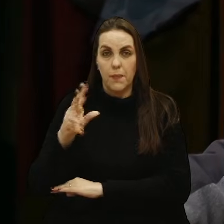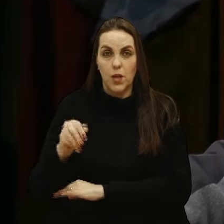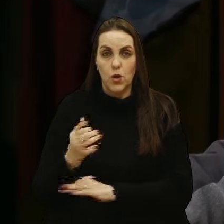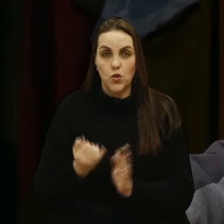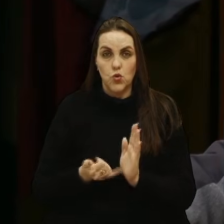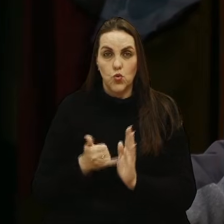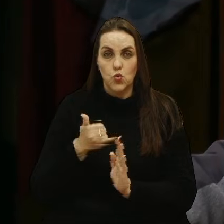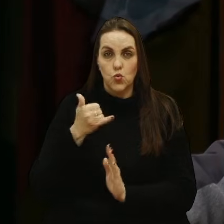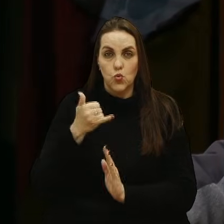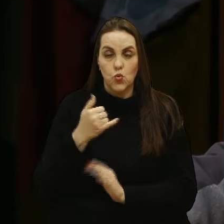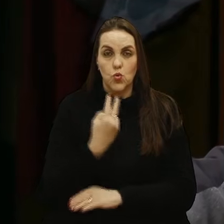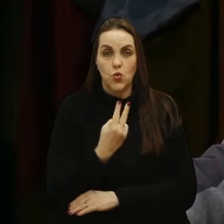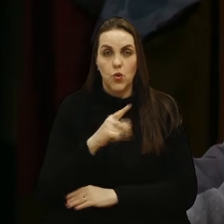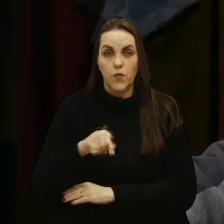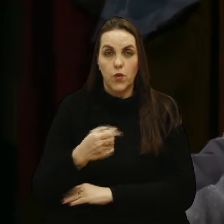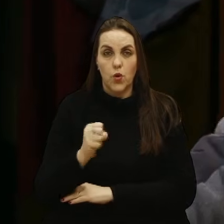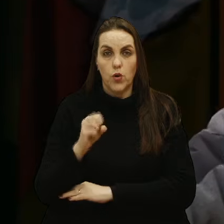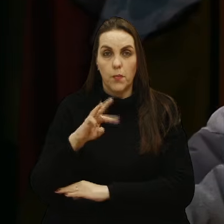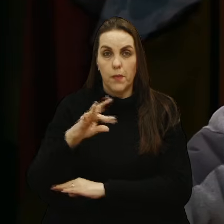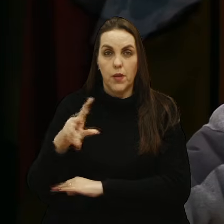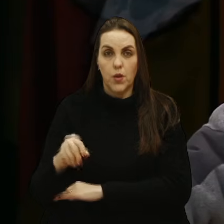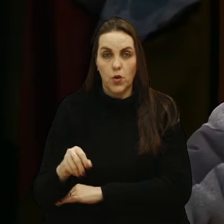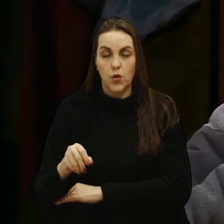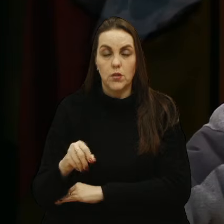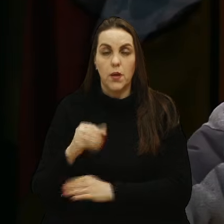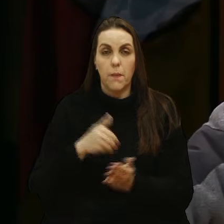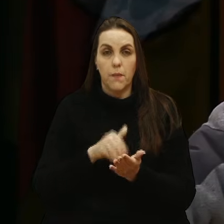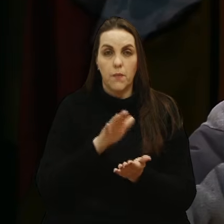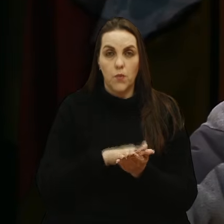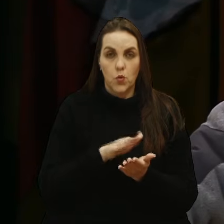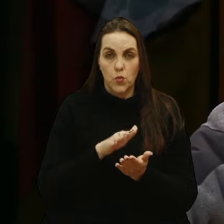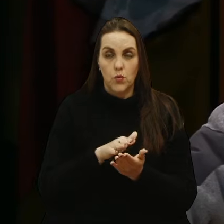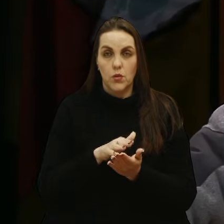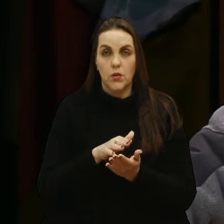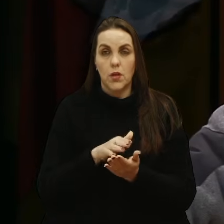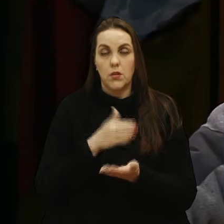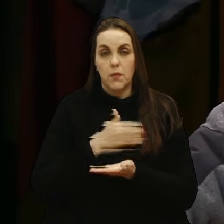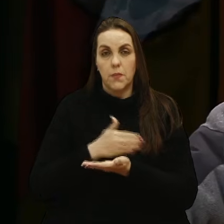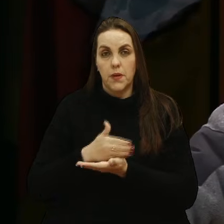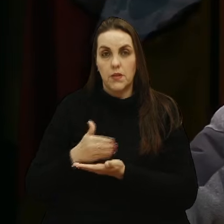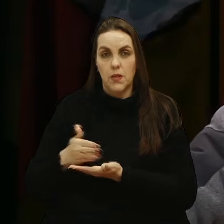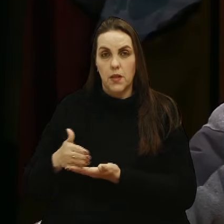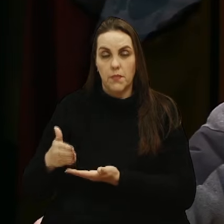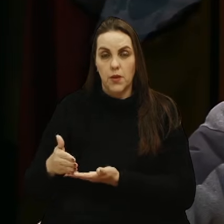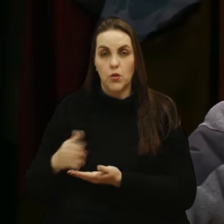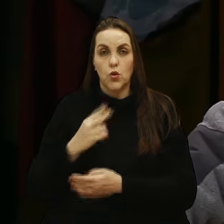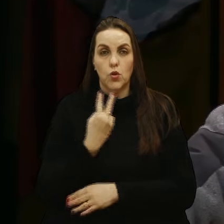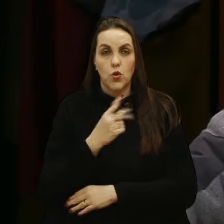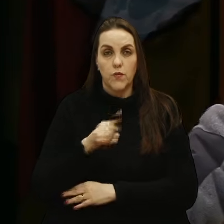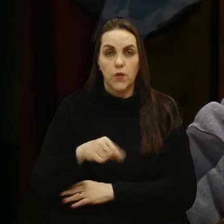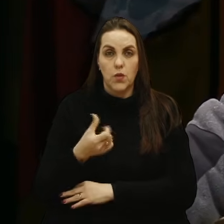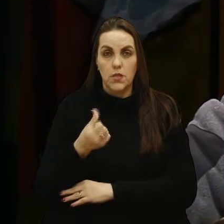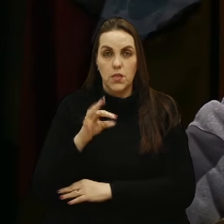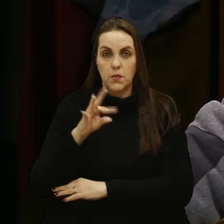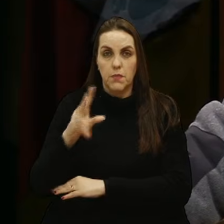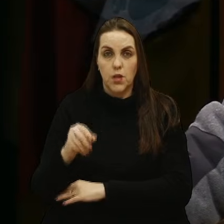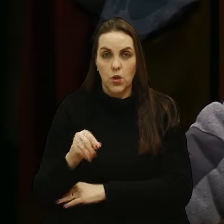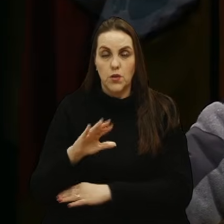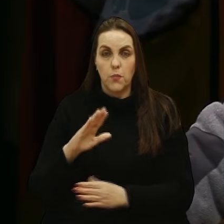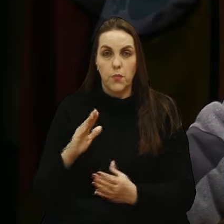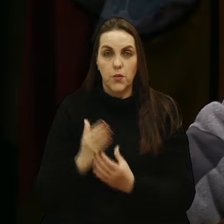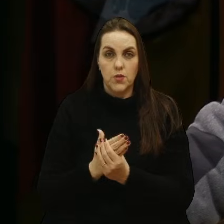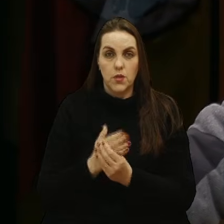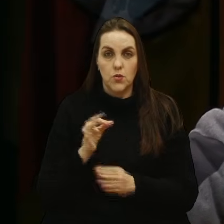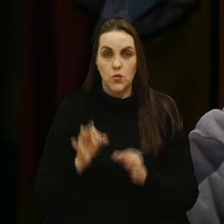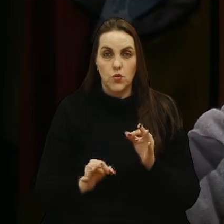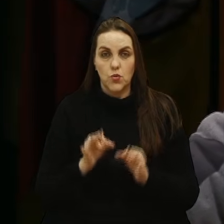juros, 2,8 milhões correspondem a multas de tributos parcelados e 2,6 de processos judiciais